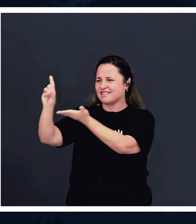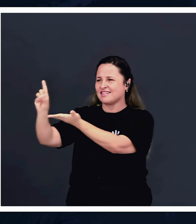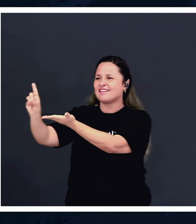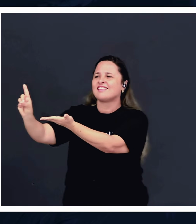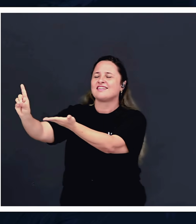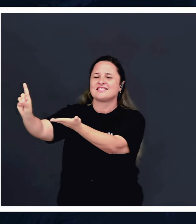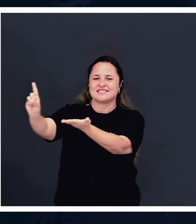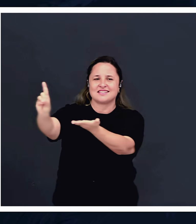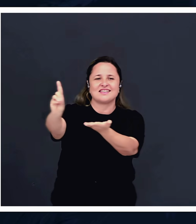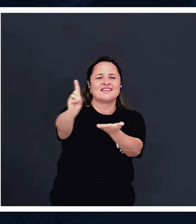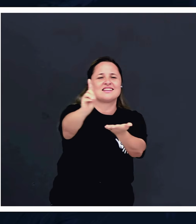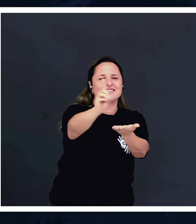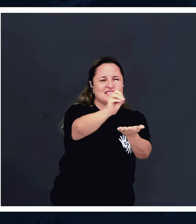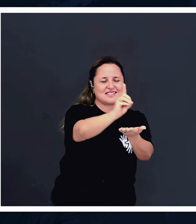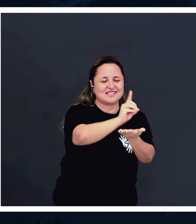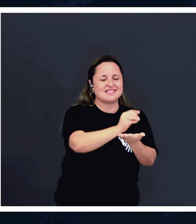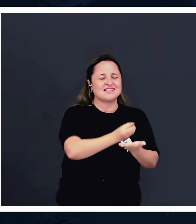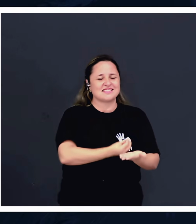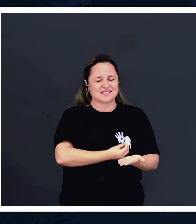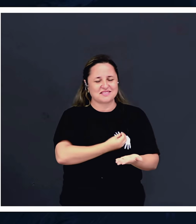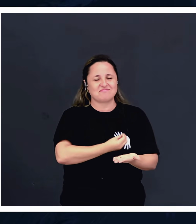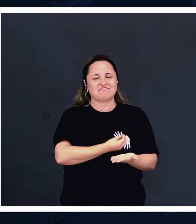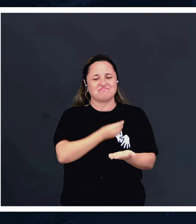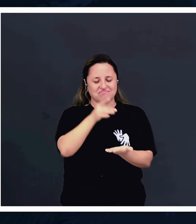Sei que estás nesse